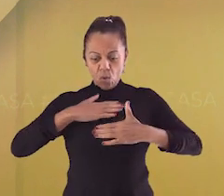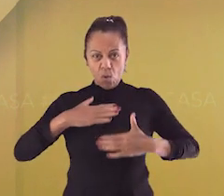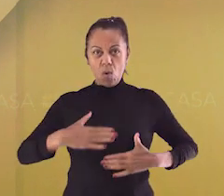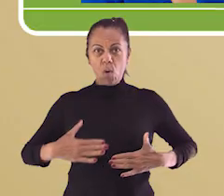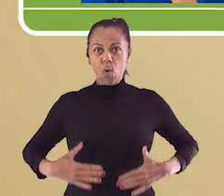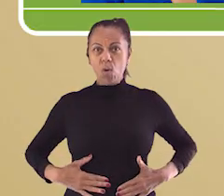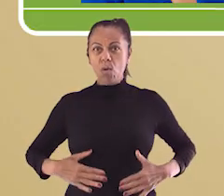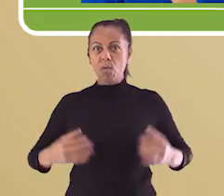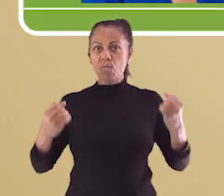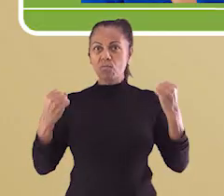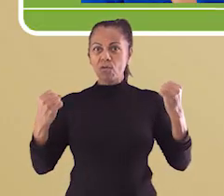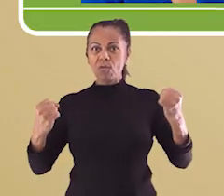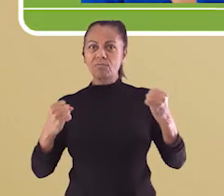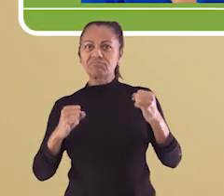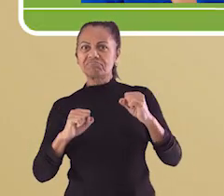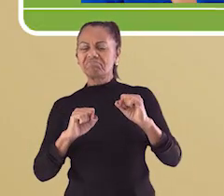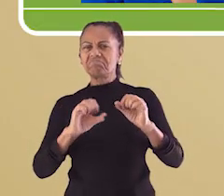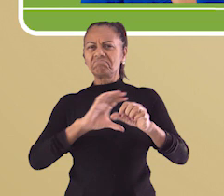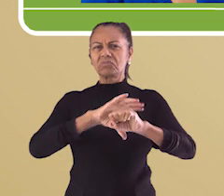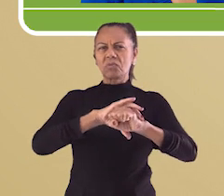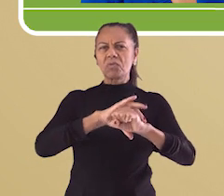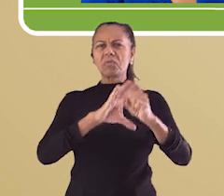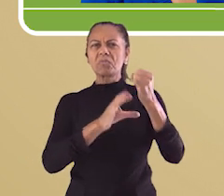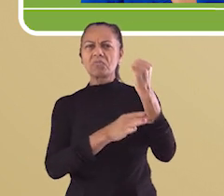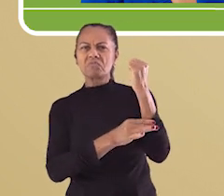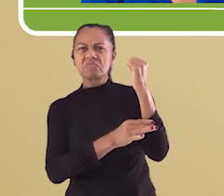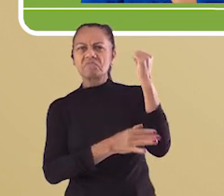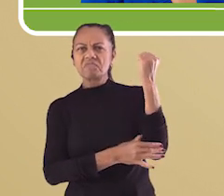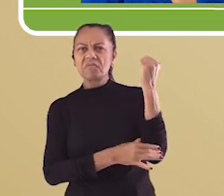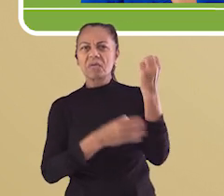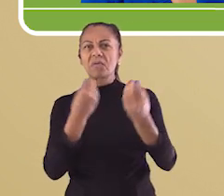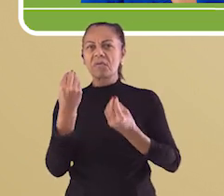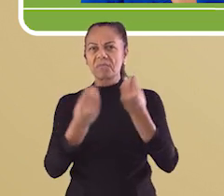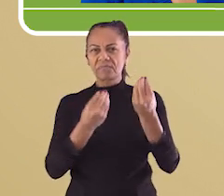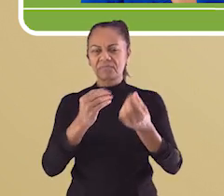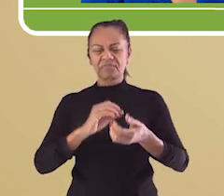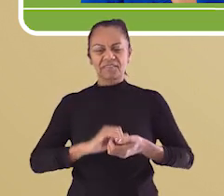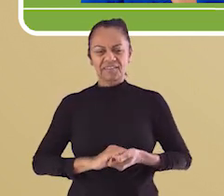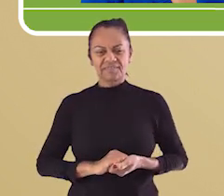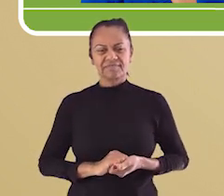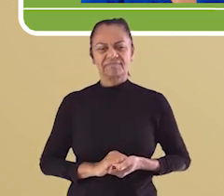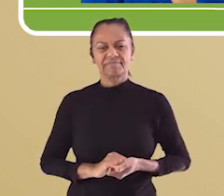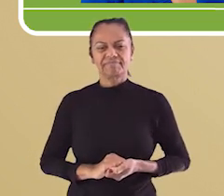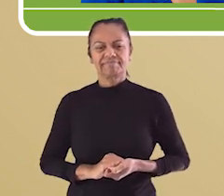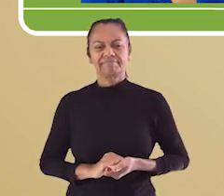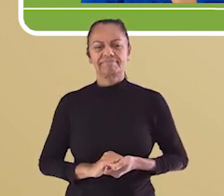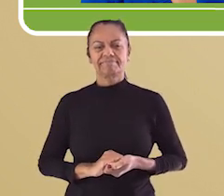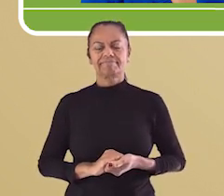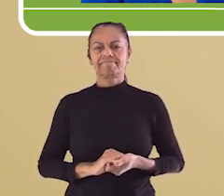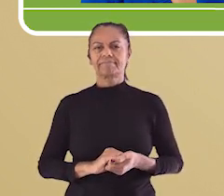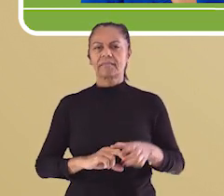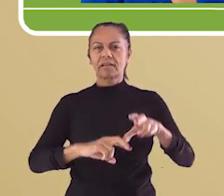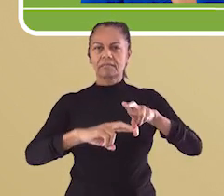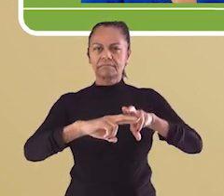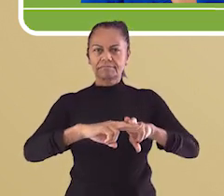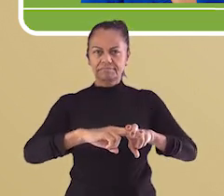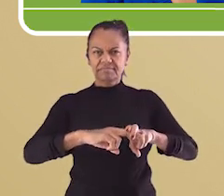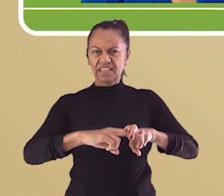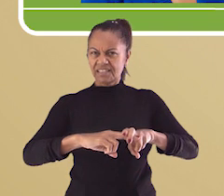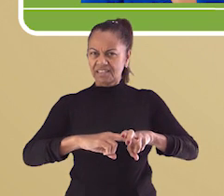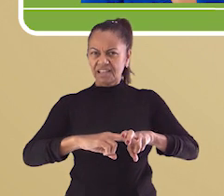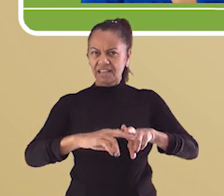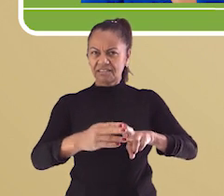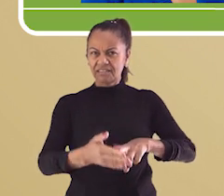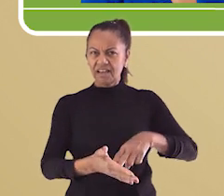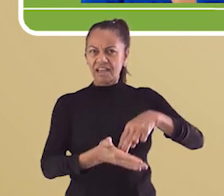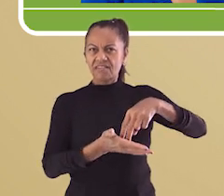corpo. Vamos refletir. Se for possível para você, levante da cadeira ou do sofá aí em